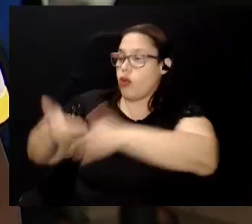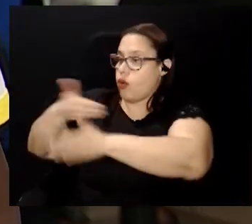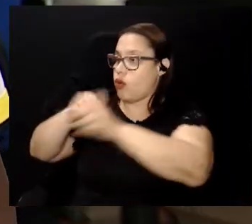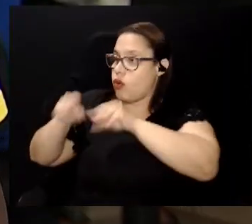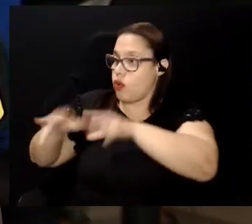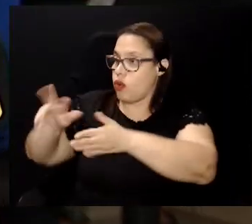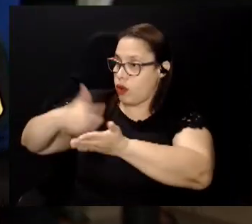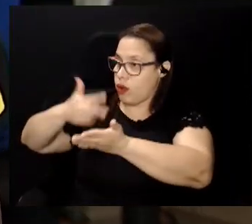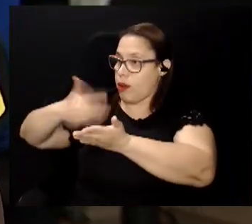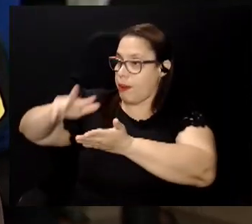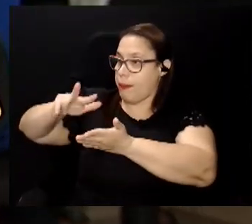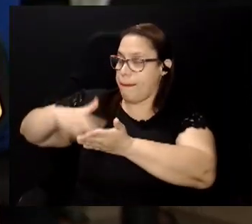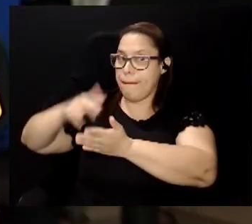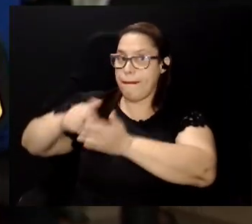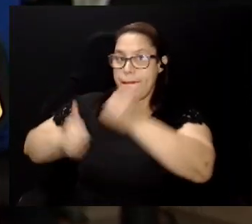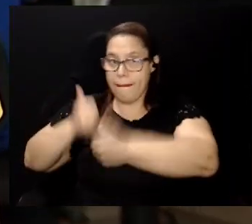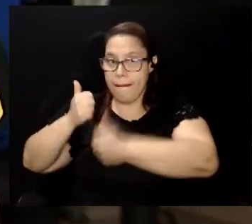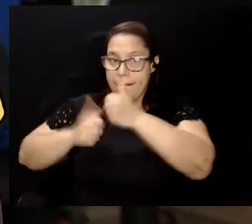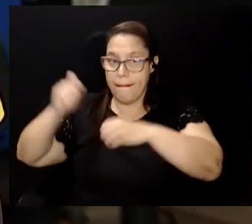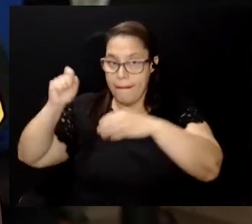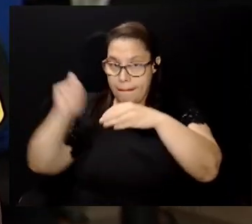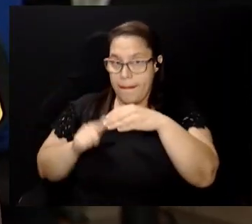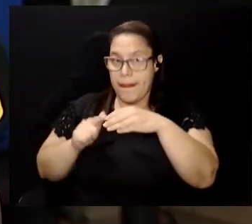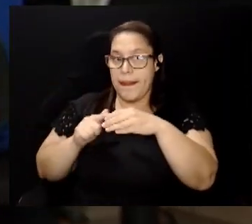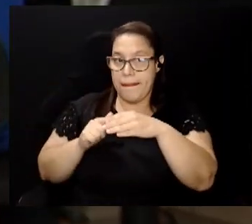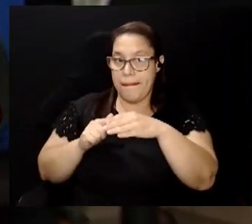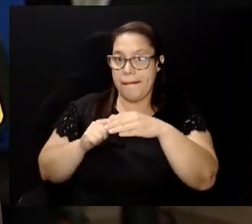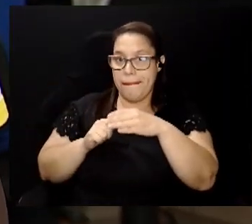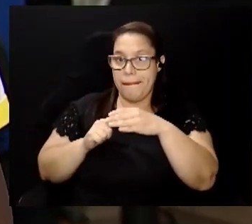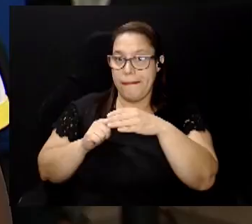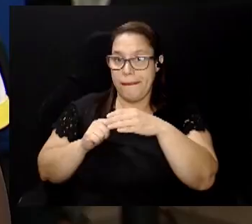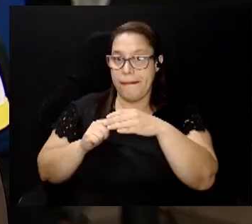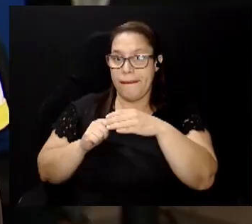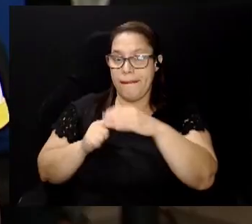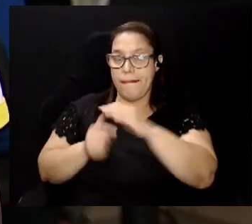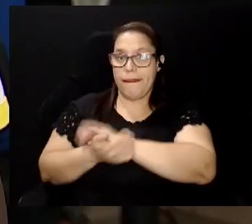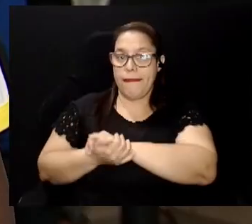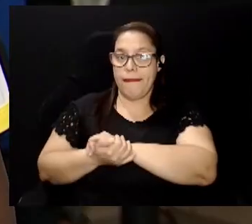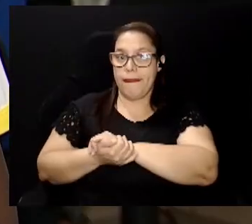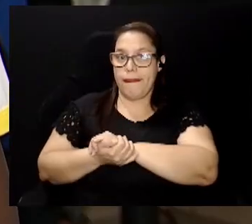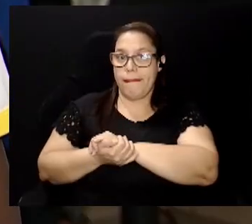aula de dança, do futebol, do